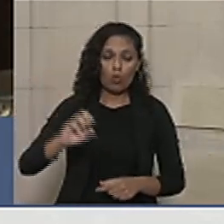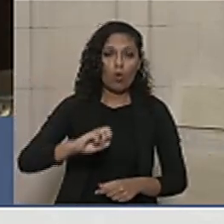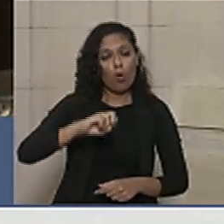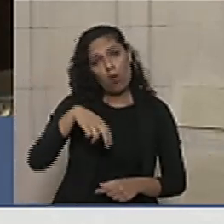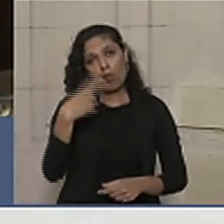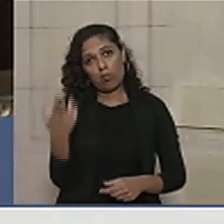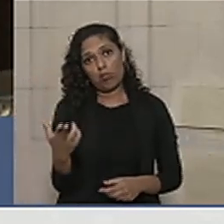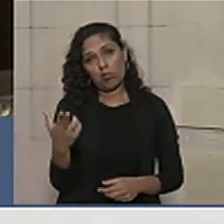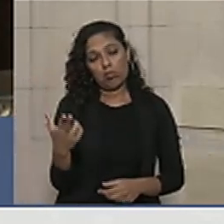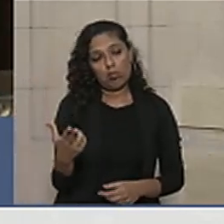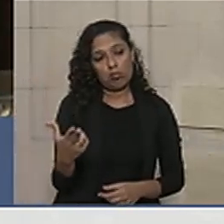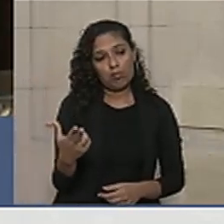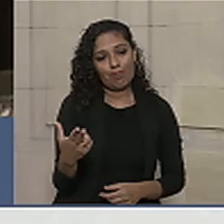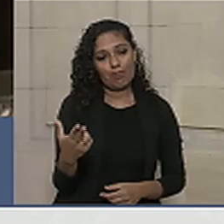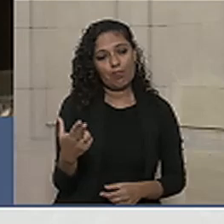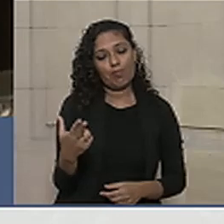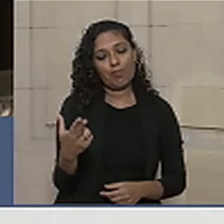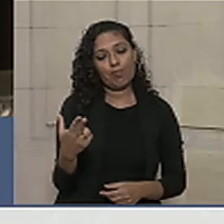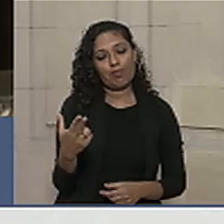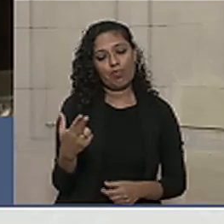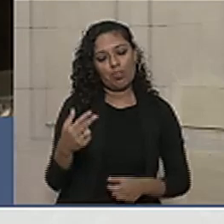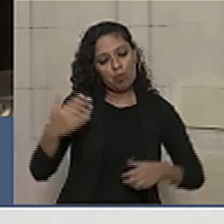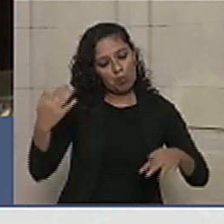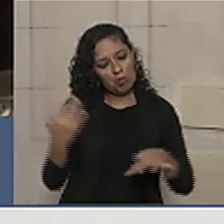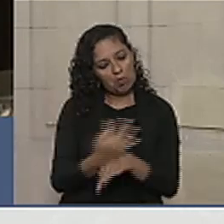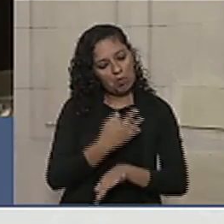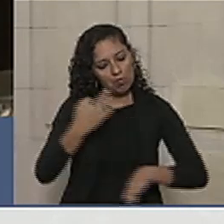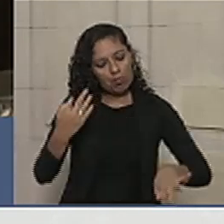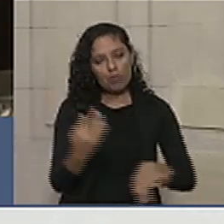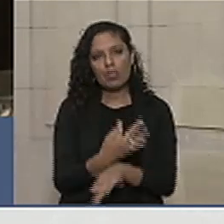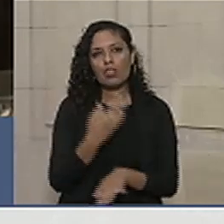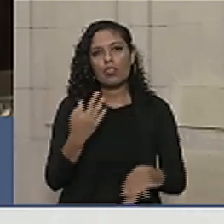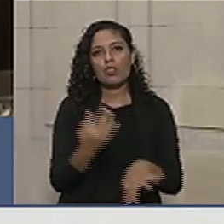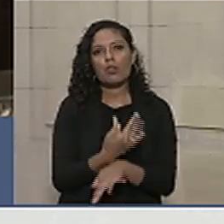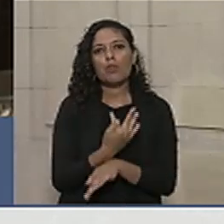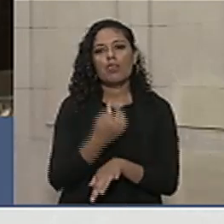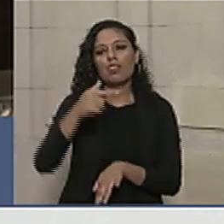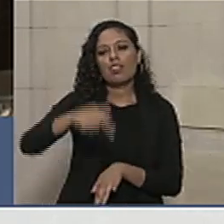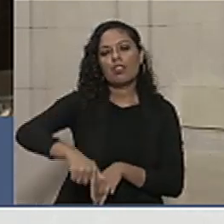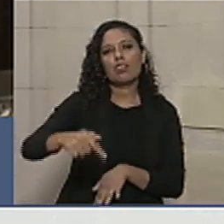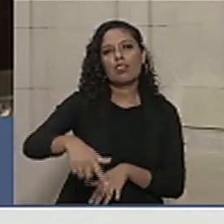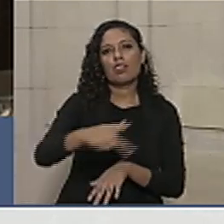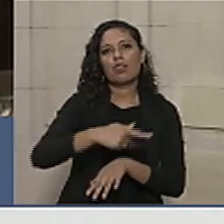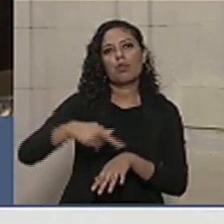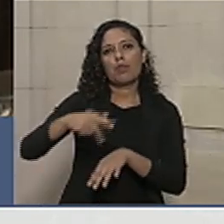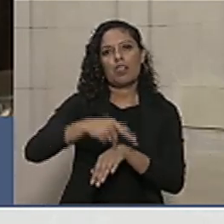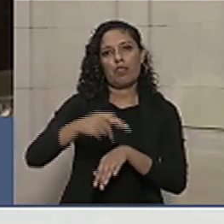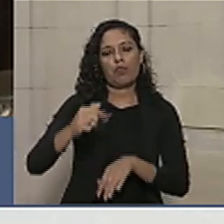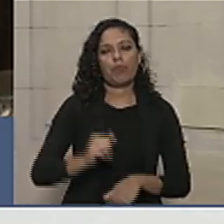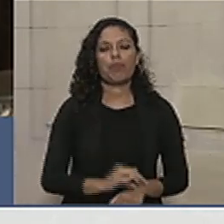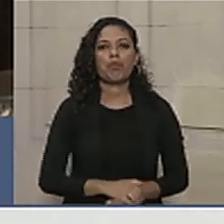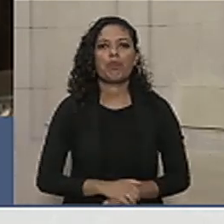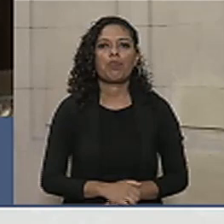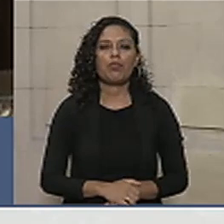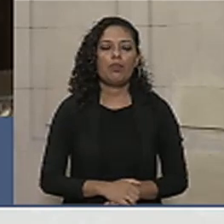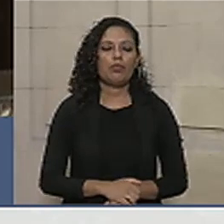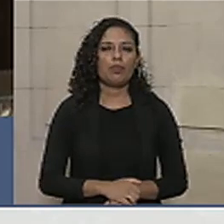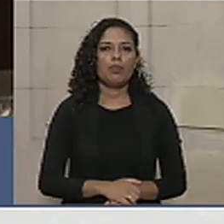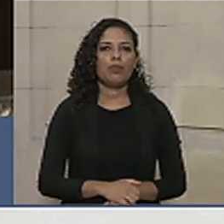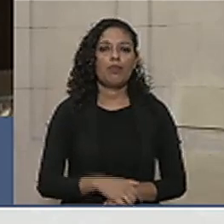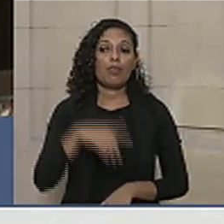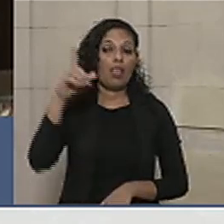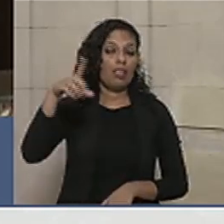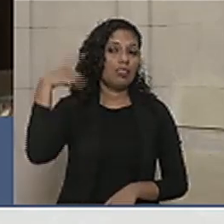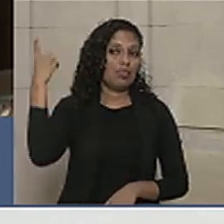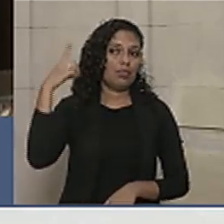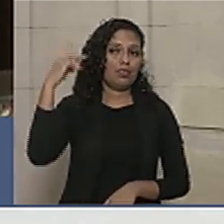seja os nossos resistentes no nosso país. Enquanto a